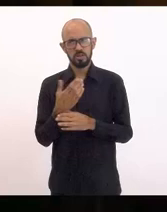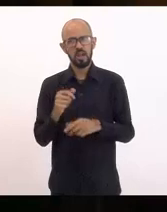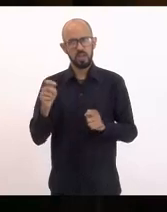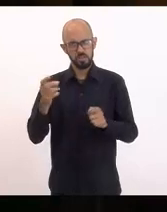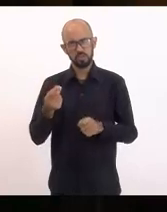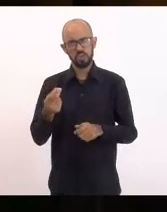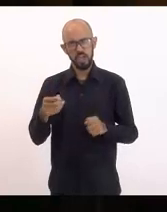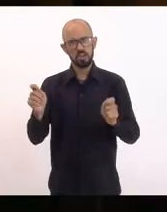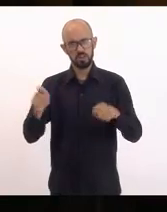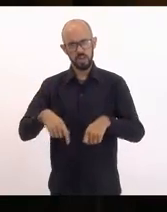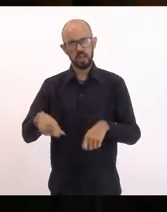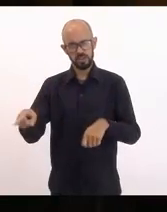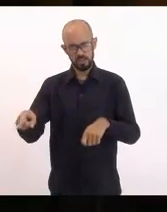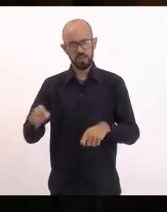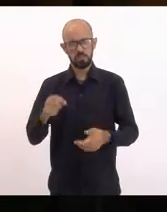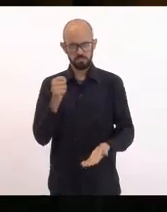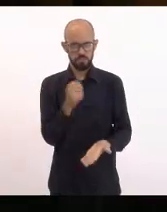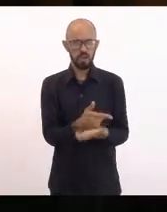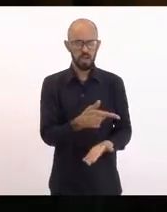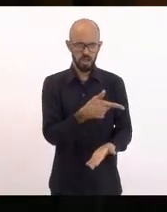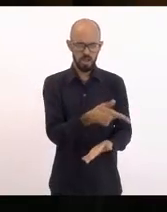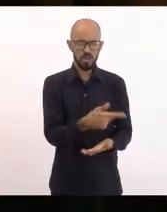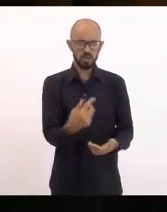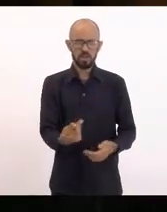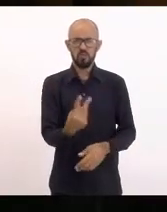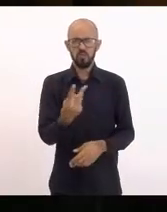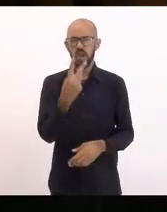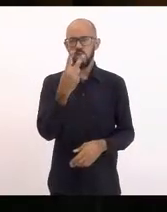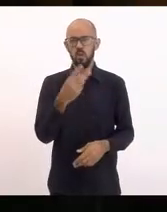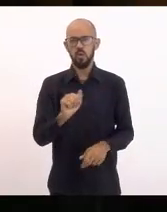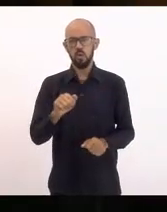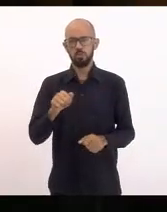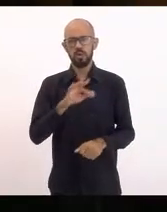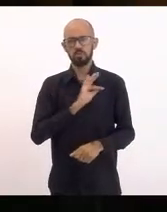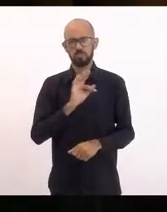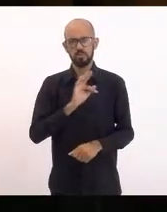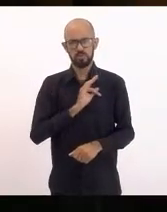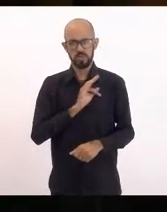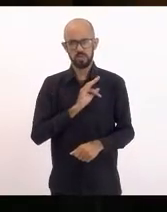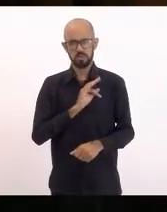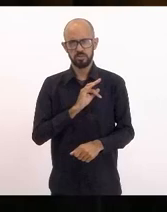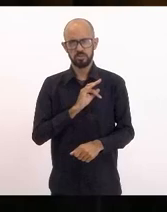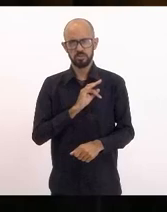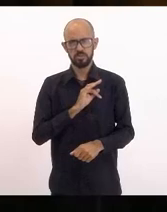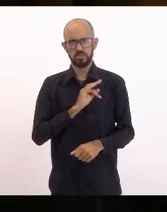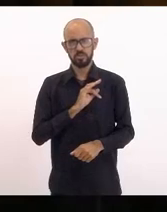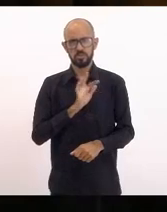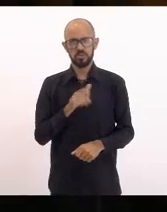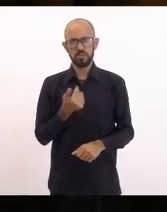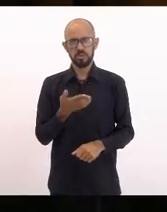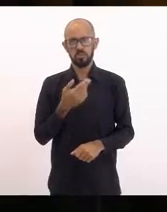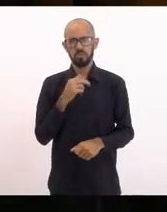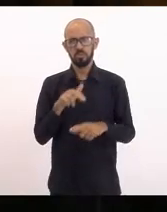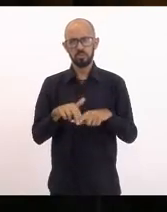seria canalizado para a valorização devida dos policiais militares. Por isso, eu vou dizer de forma muito clara,